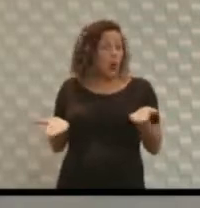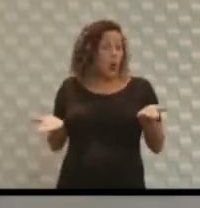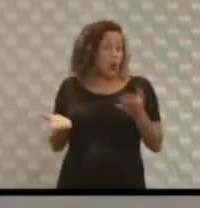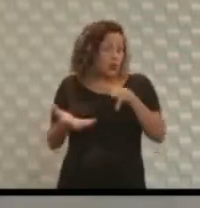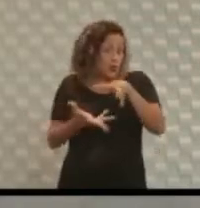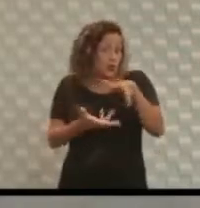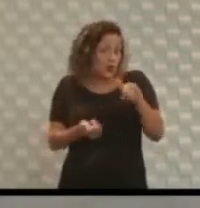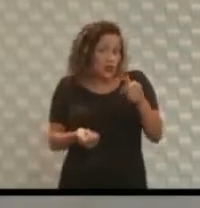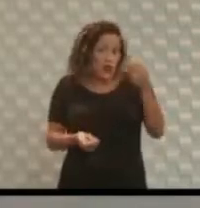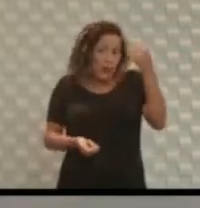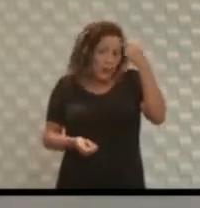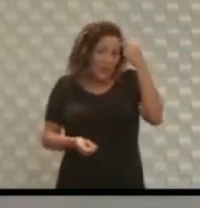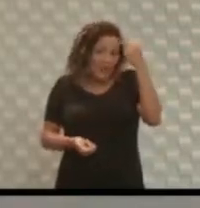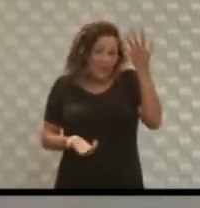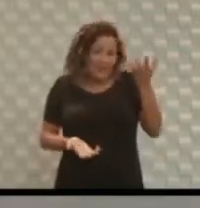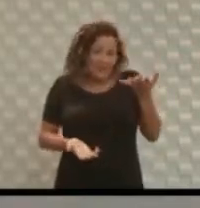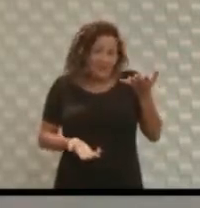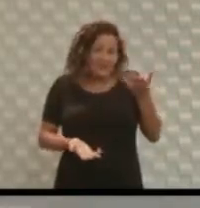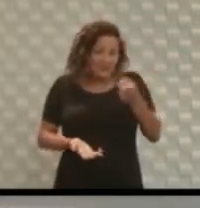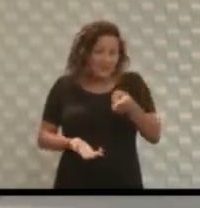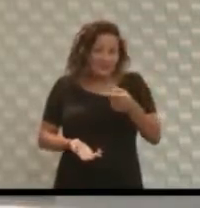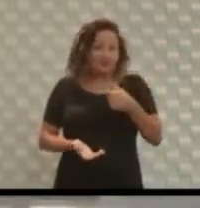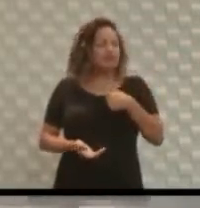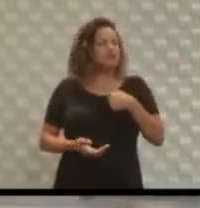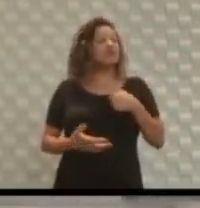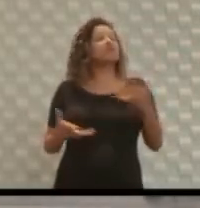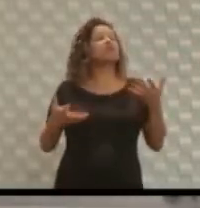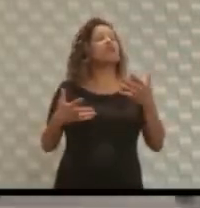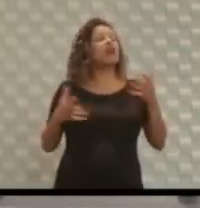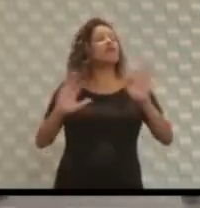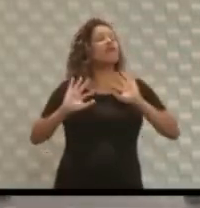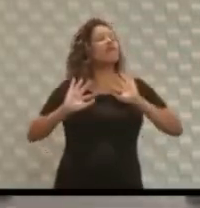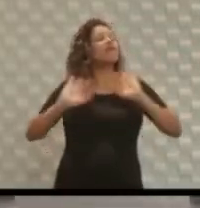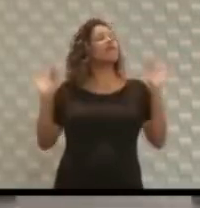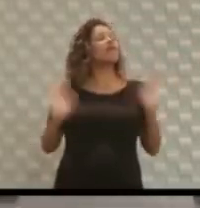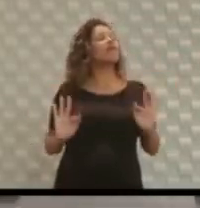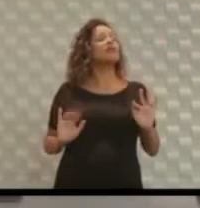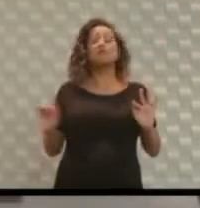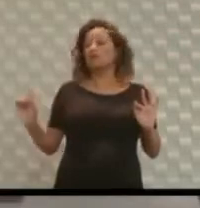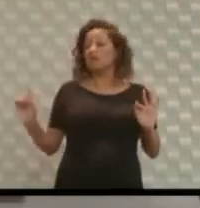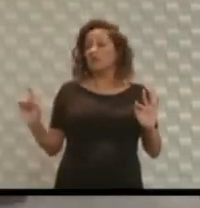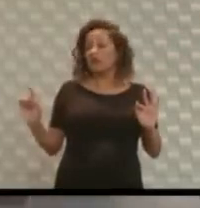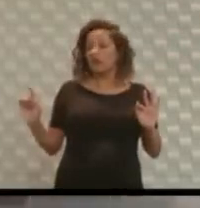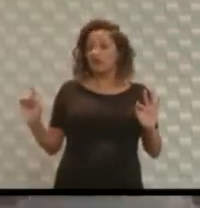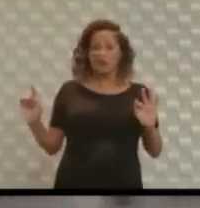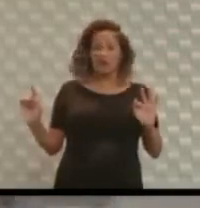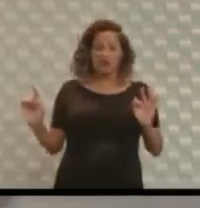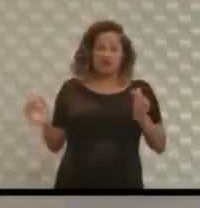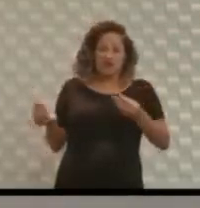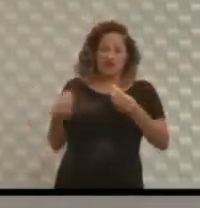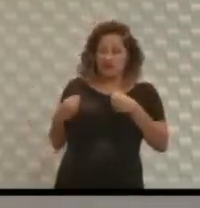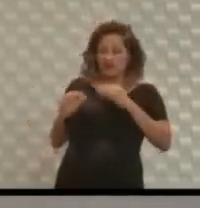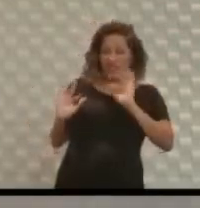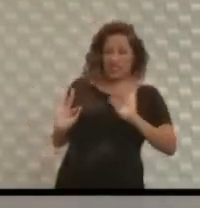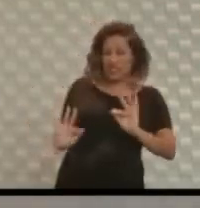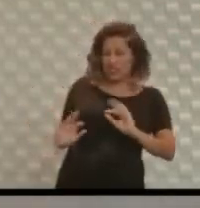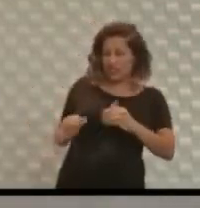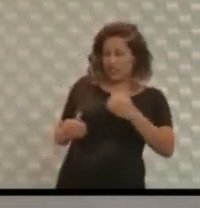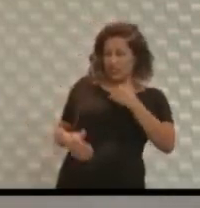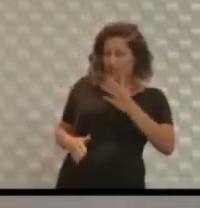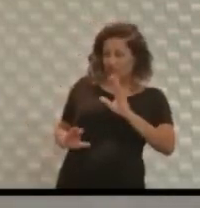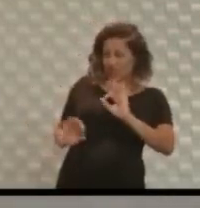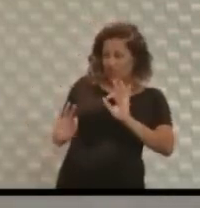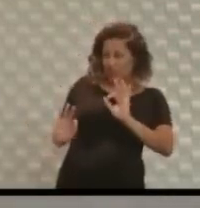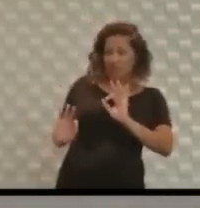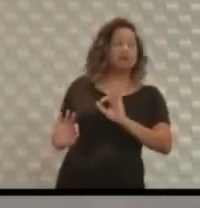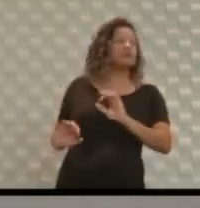A mentalidade do mundo é, eu quero ser feliz. Se ele não me faz feliz, se ela não me faz feliz, tchau,